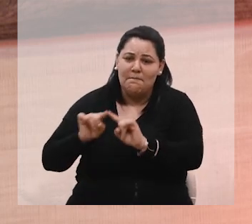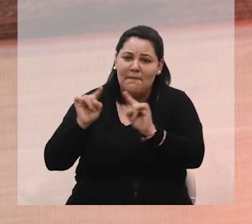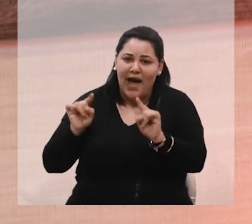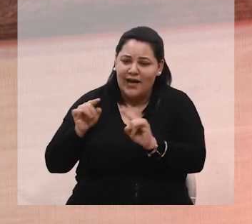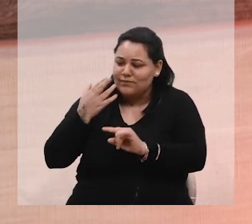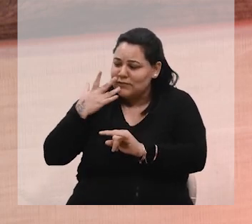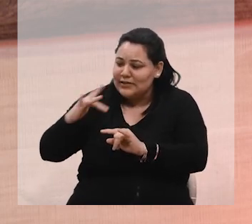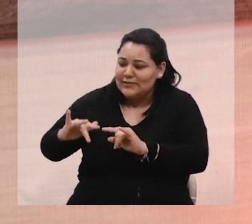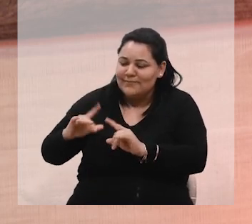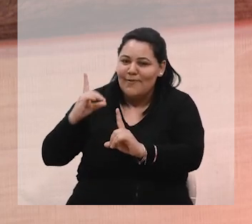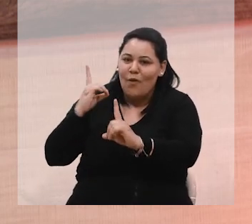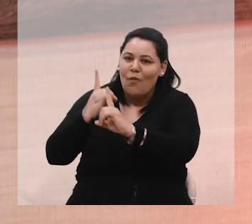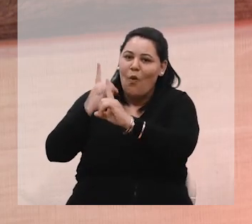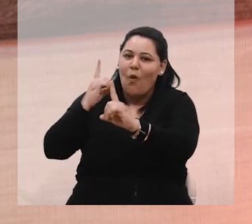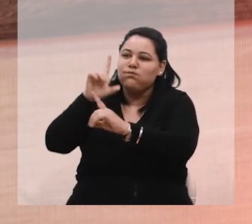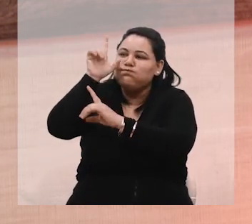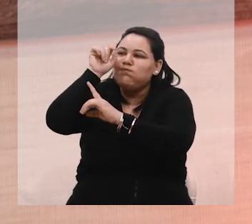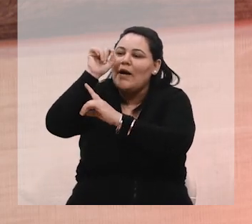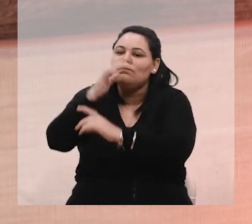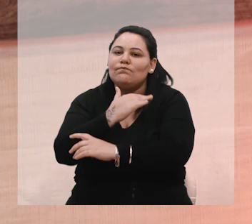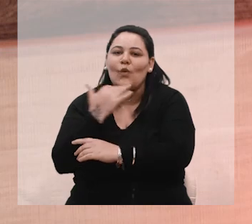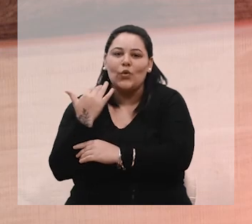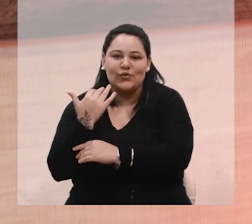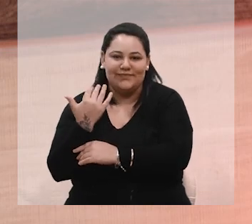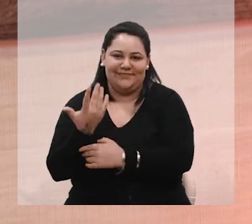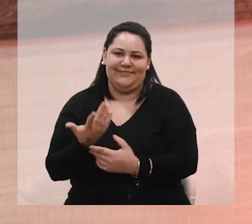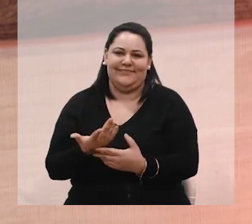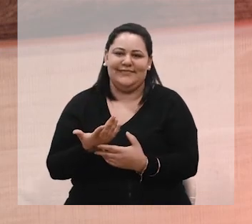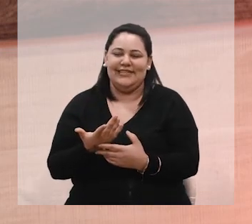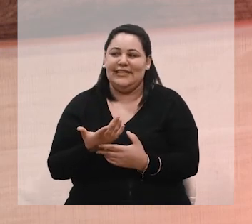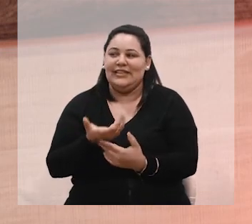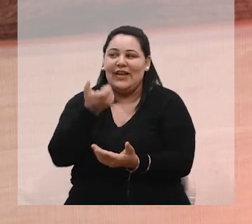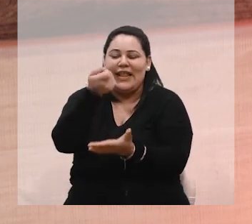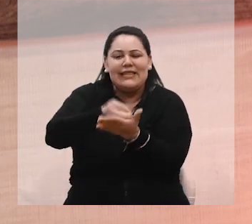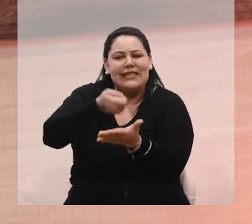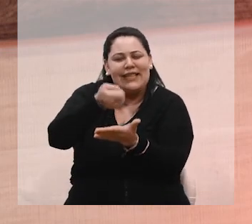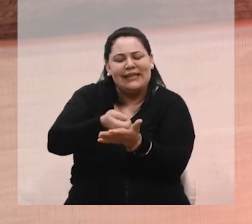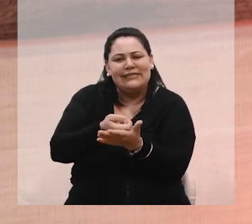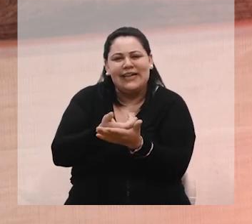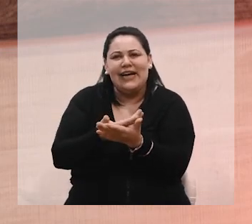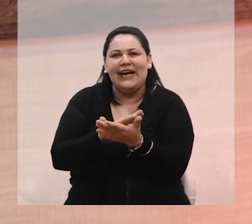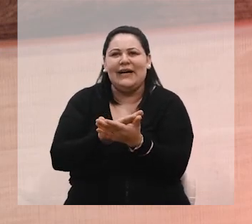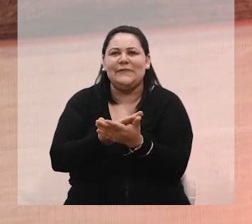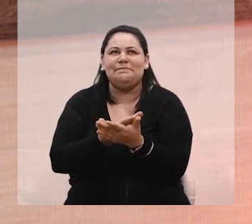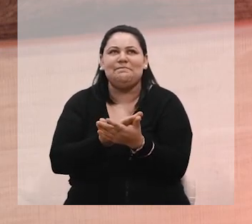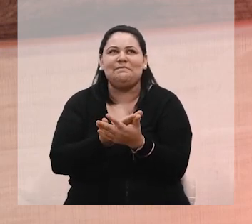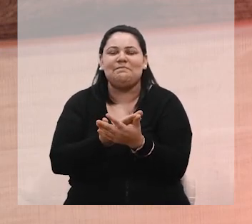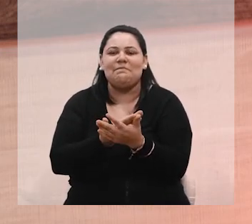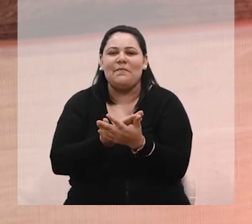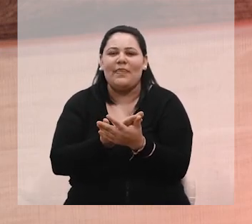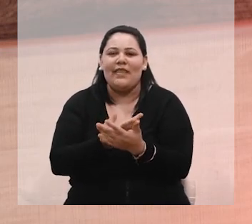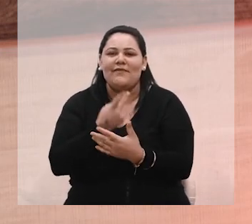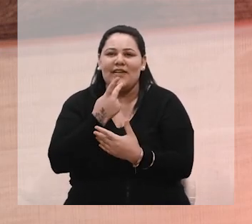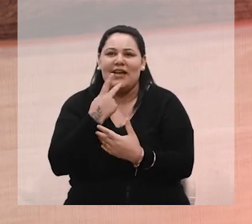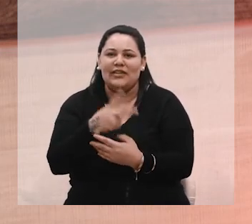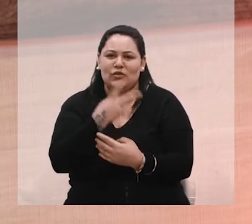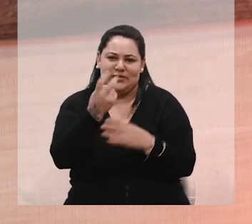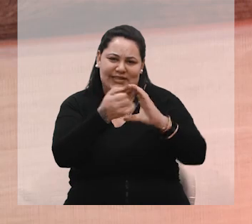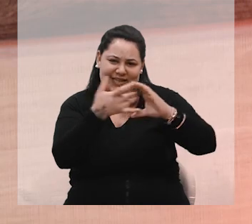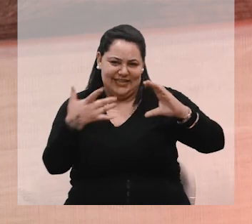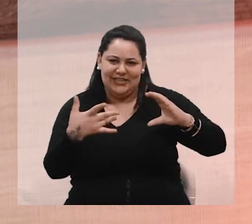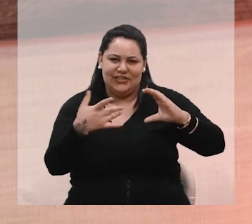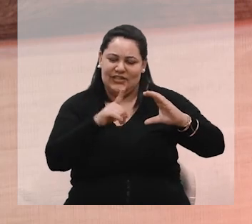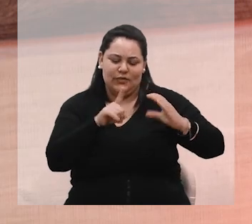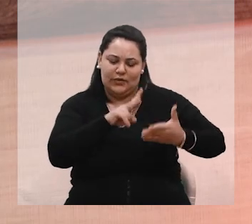criança que encontra o pássaro morto. Então, ela tenta estabelecer 2 polos ali que eu não